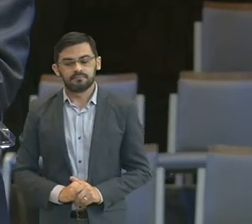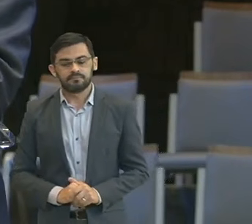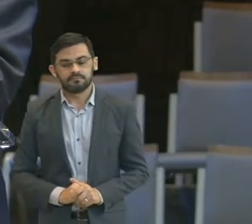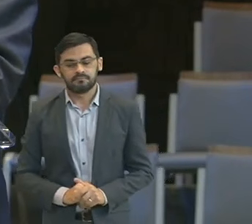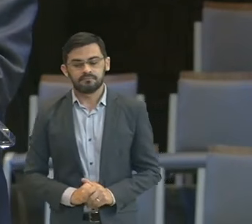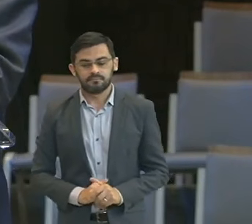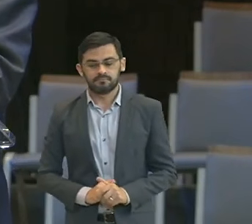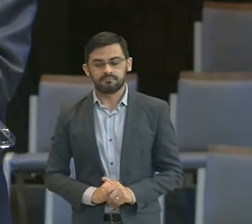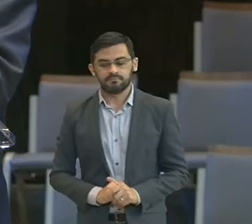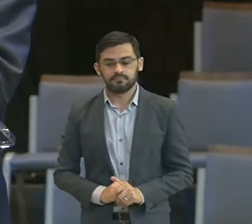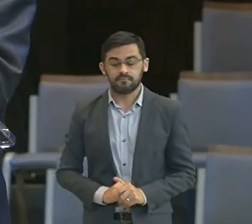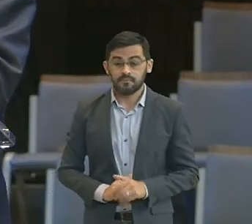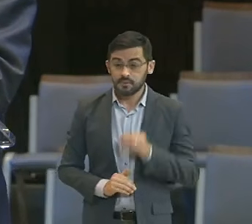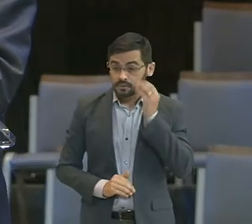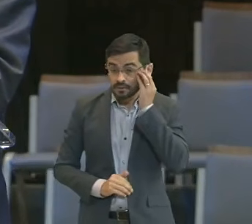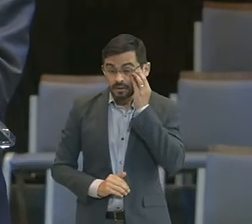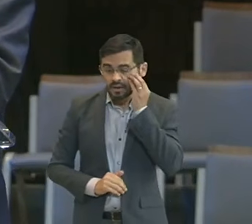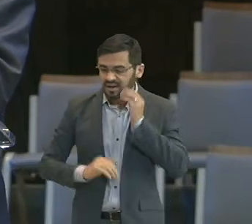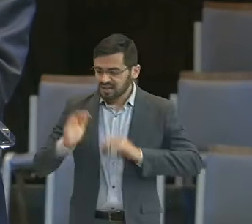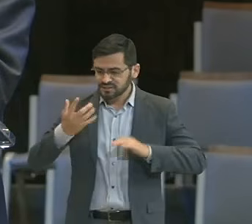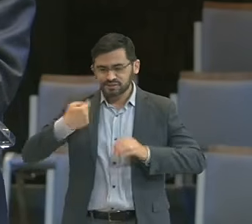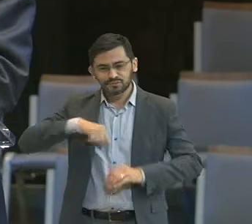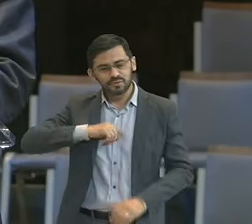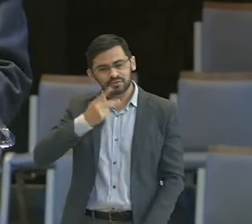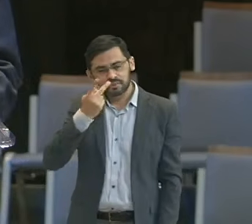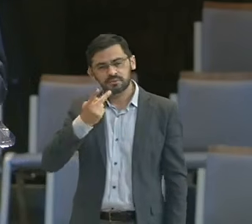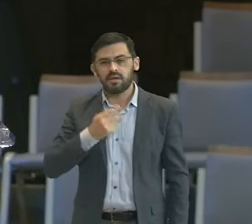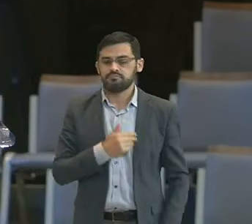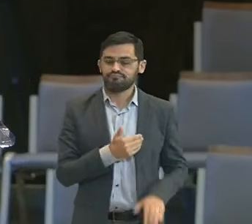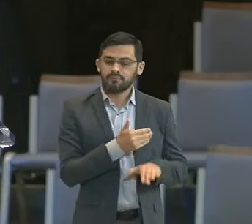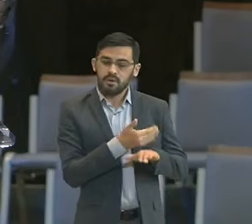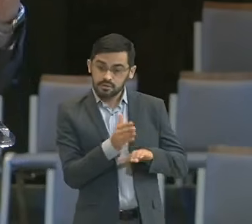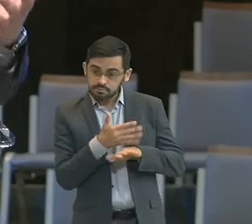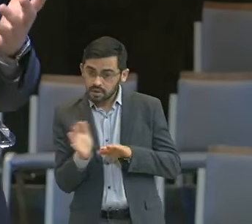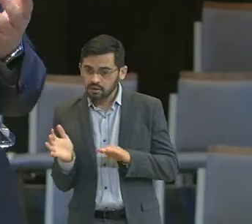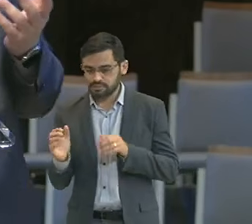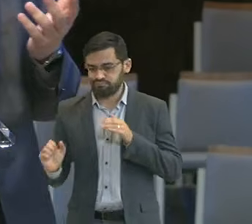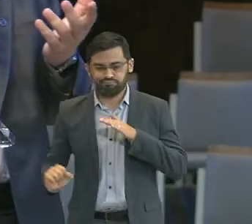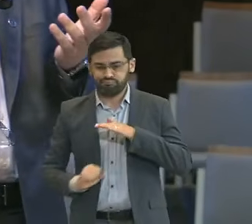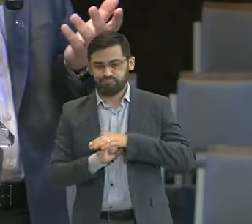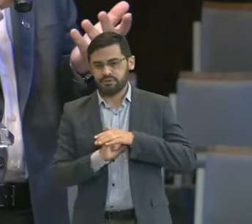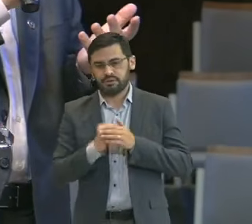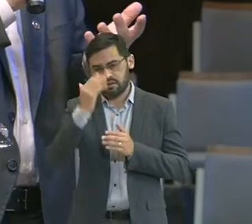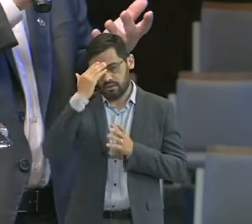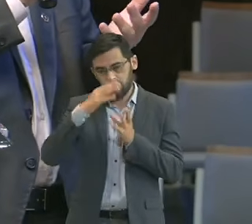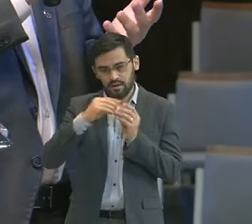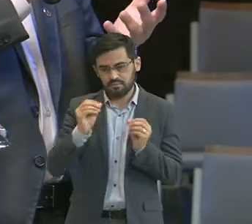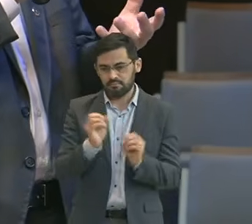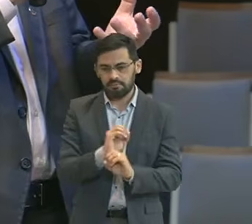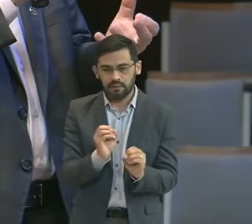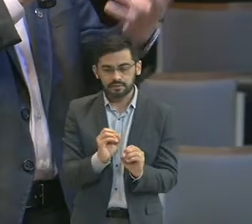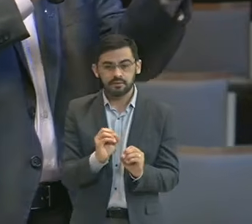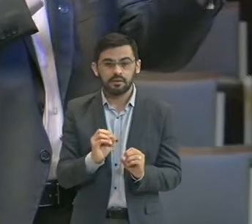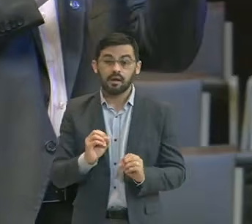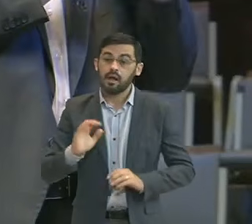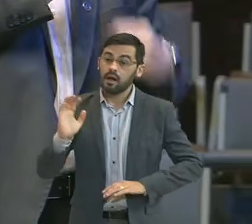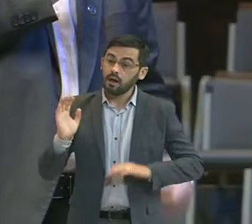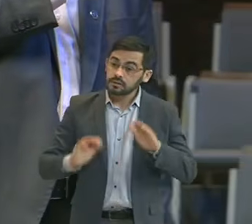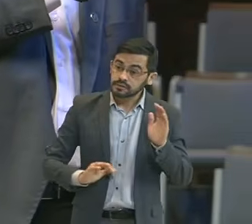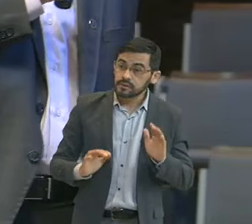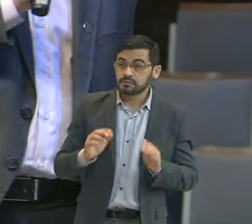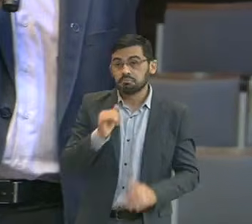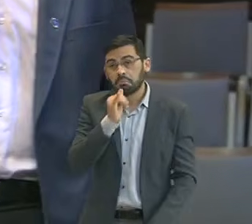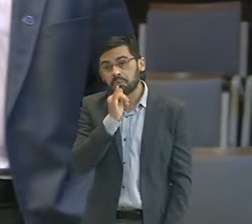É interessante porque às vezes a gente diz, ok, os rituais não preenchem a alma, então quem sabe o amor